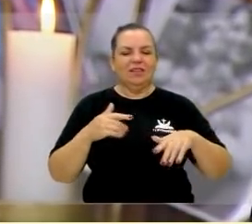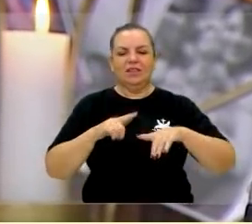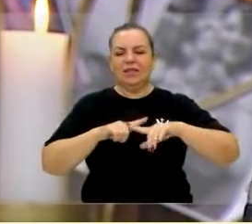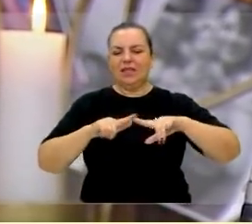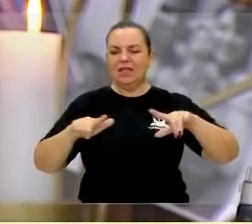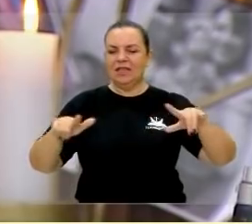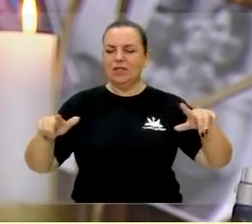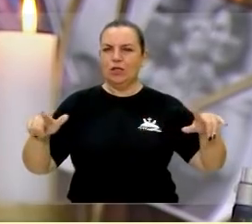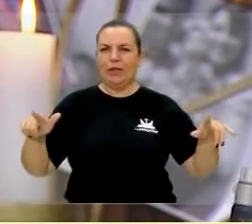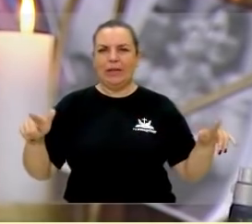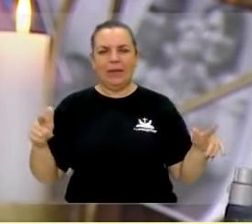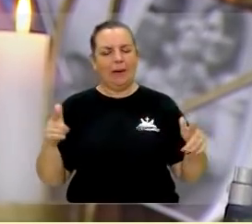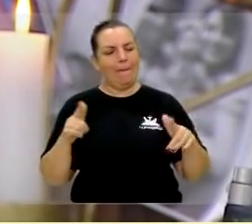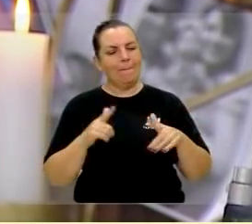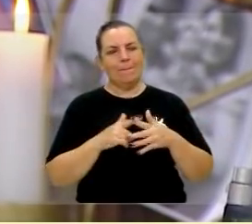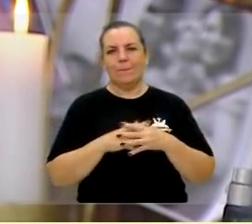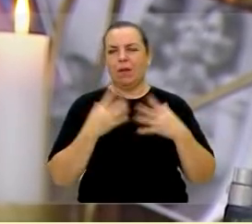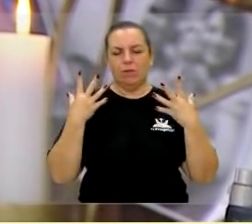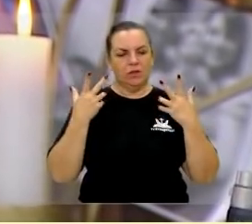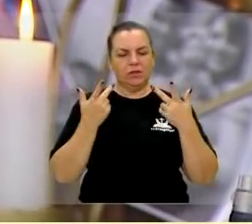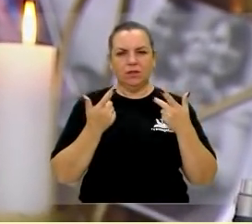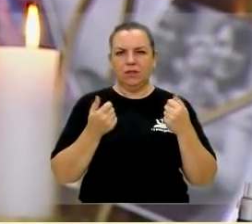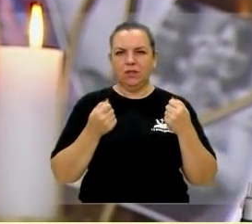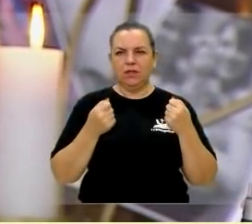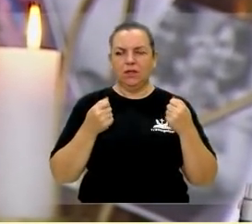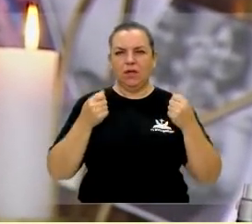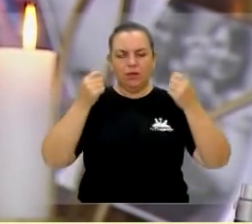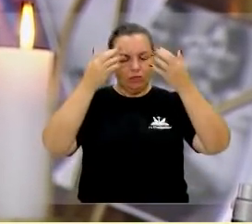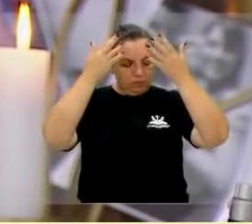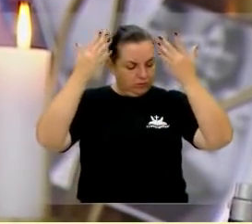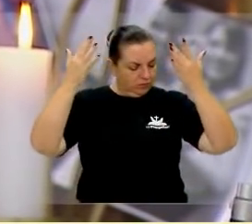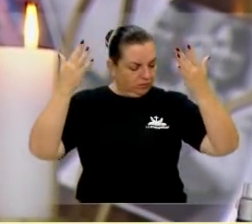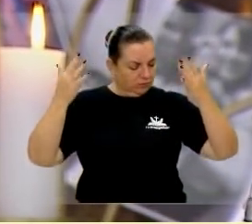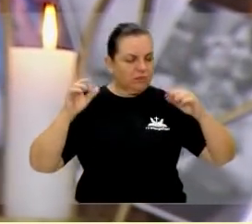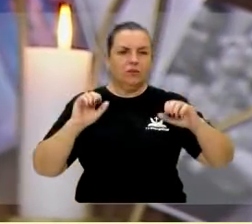transparente, com uma sombra gostosa.